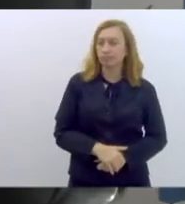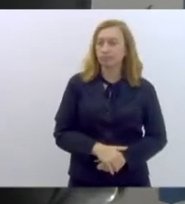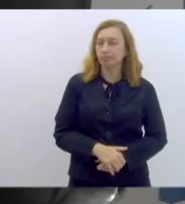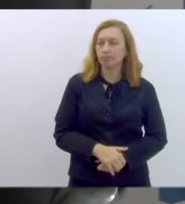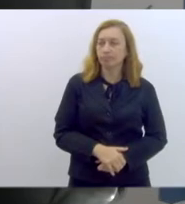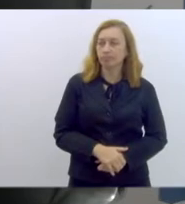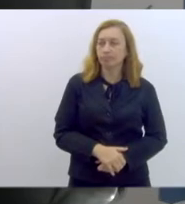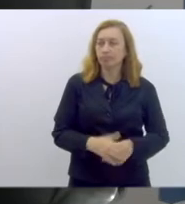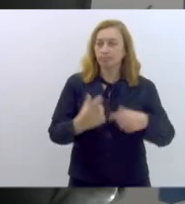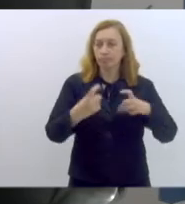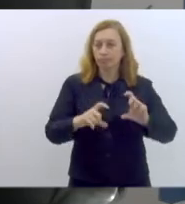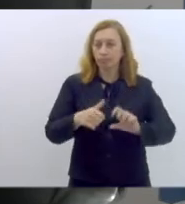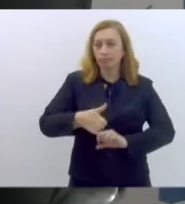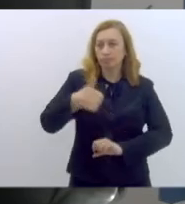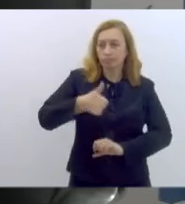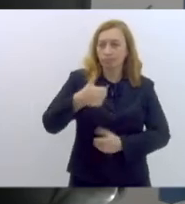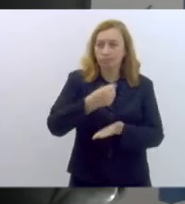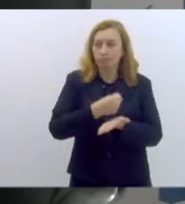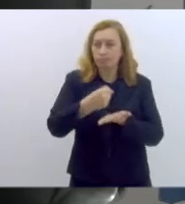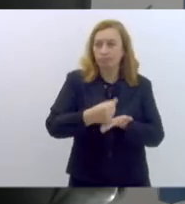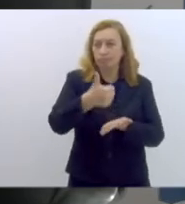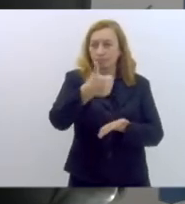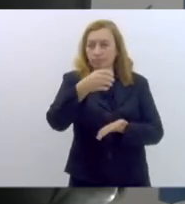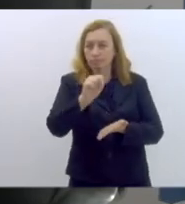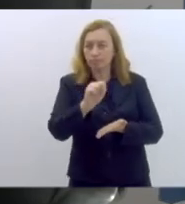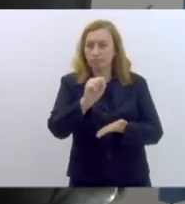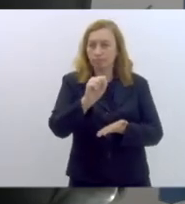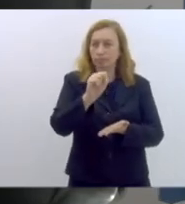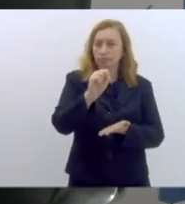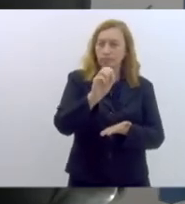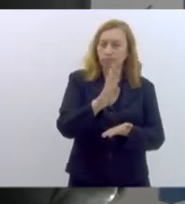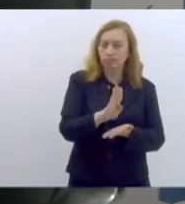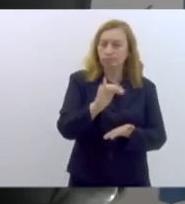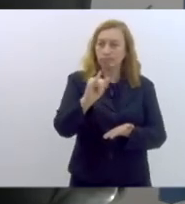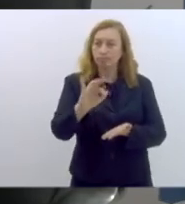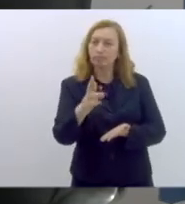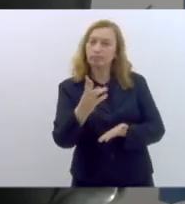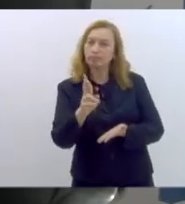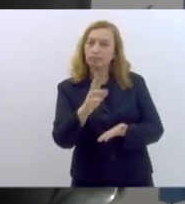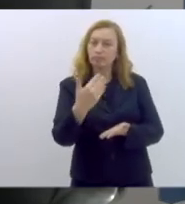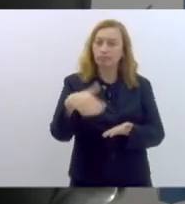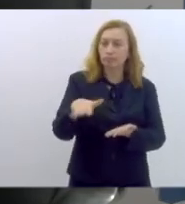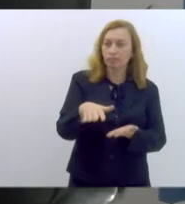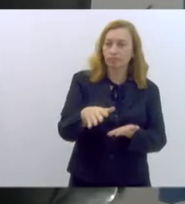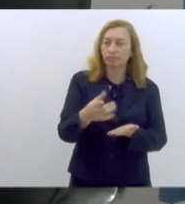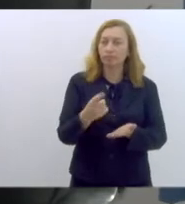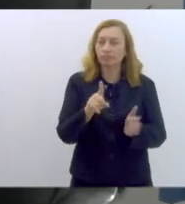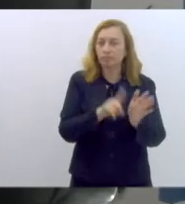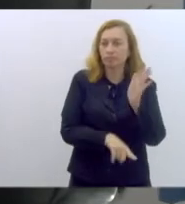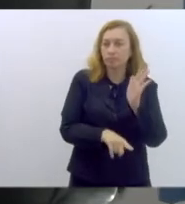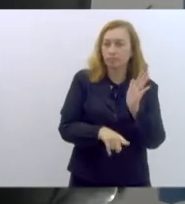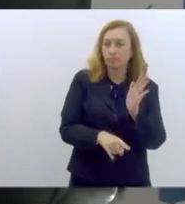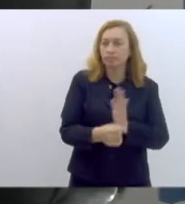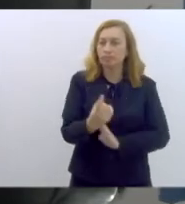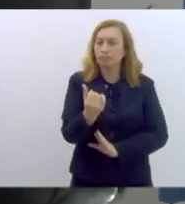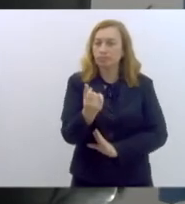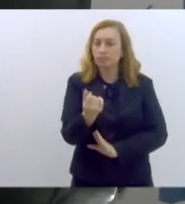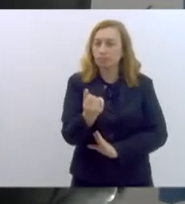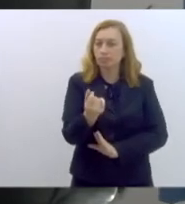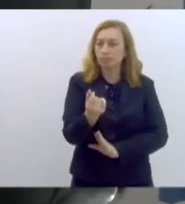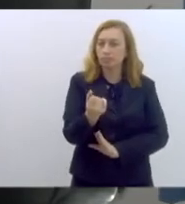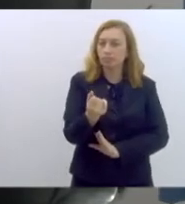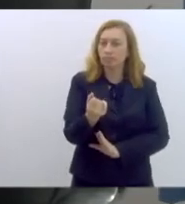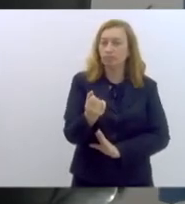cláusula primeira do contrato, 18 bilhões e meio, descontando o valor correspondente aos custos assumidos